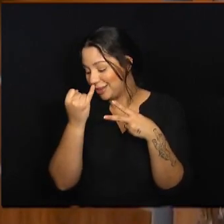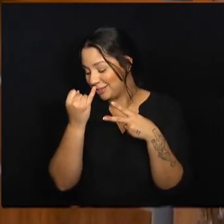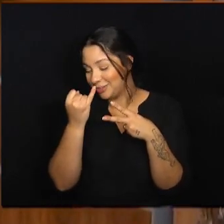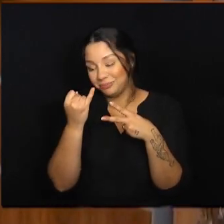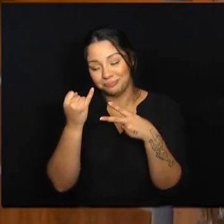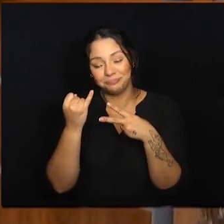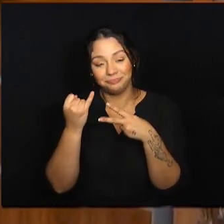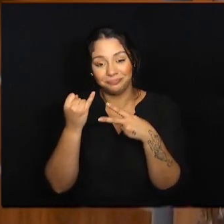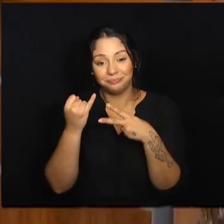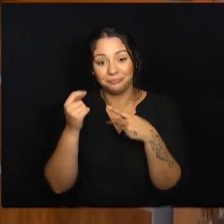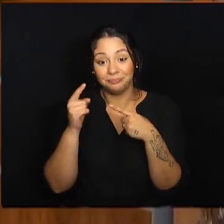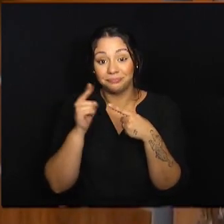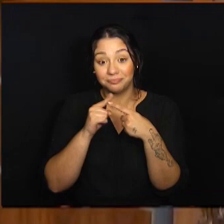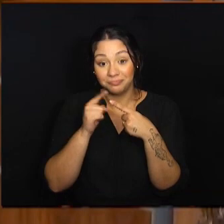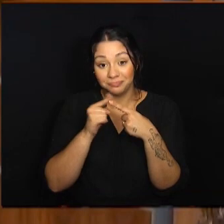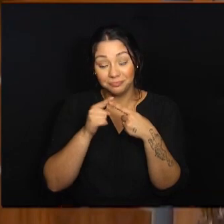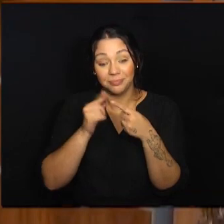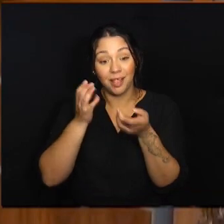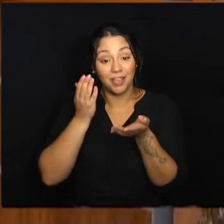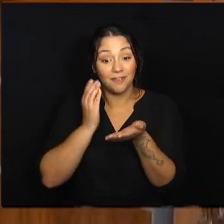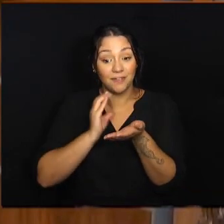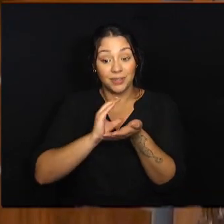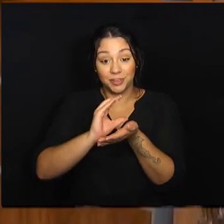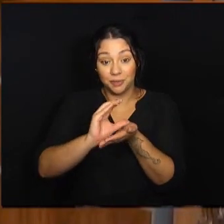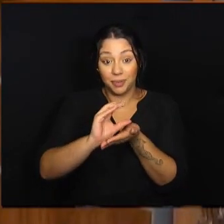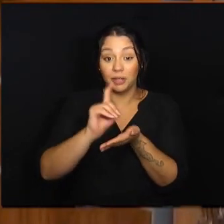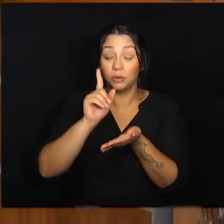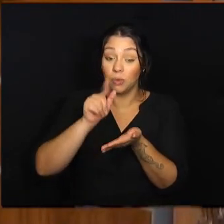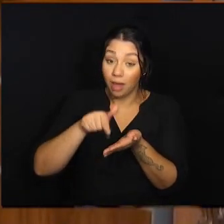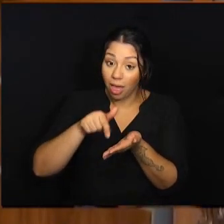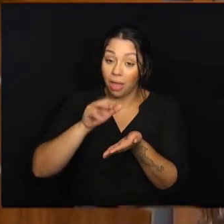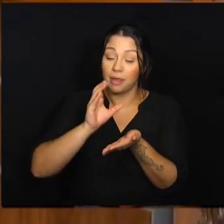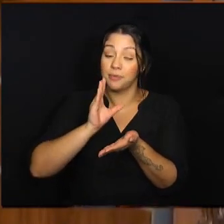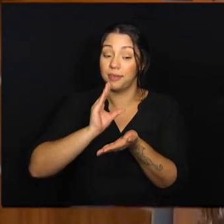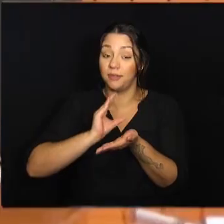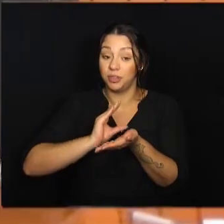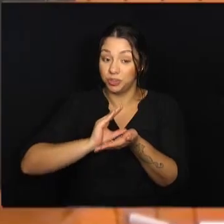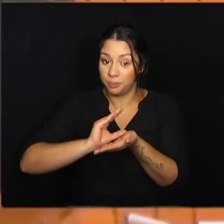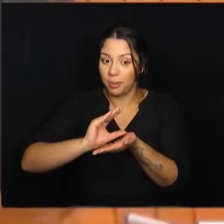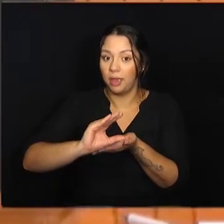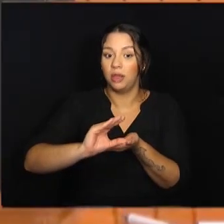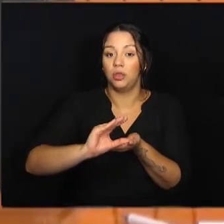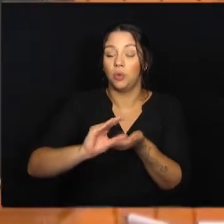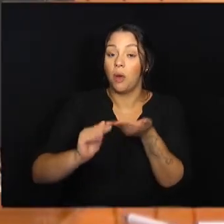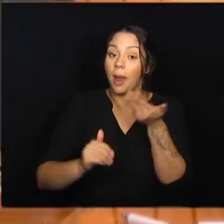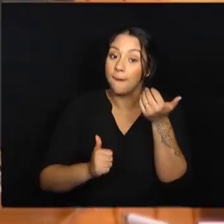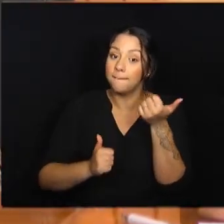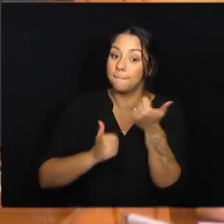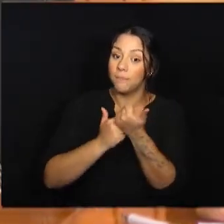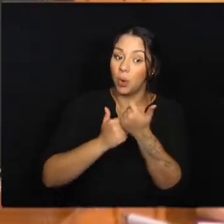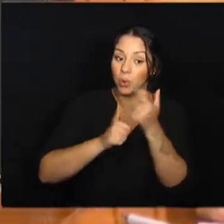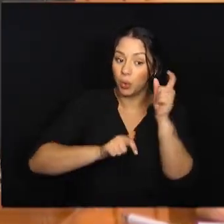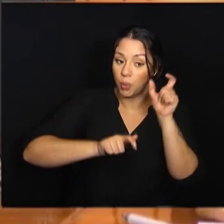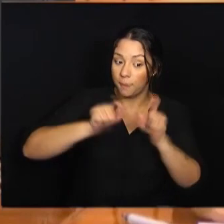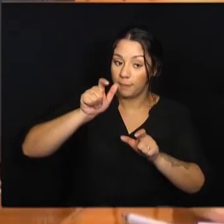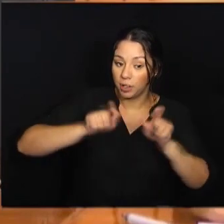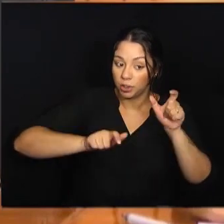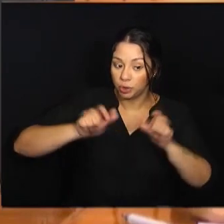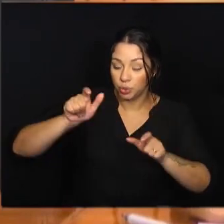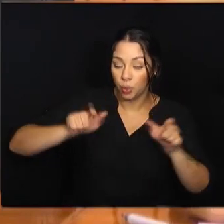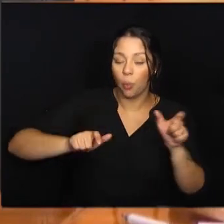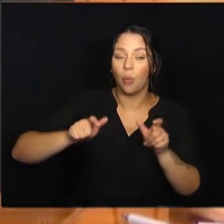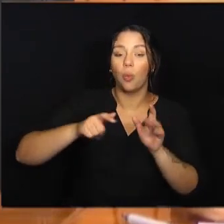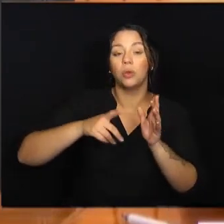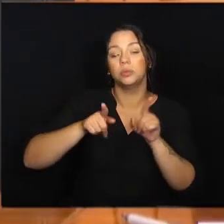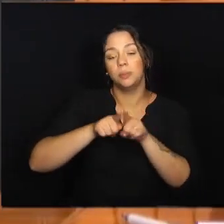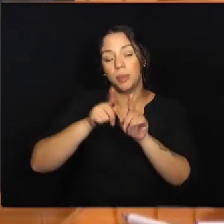A questão do FIC é um fundo de investimentos, né, de apoio aos